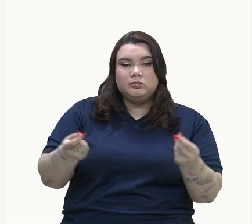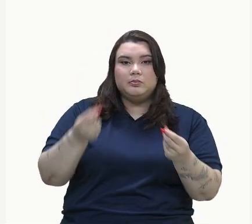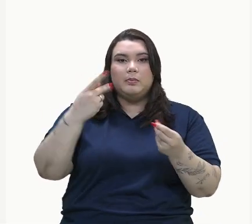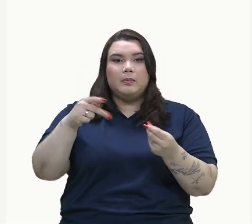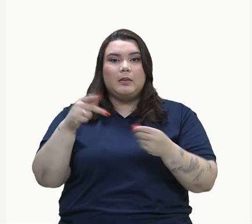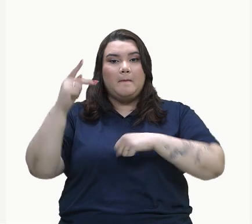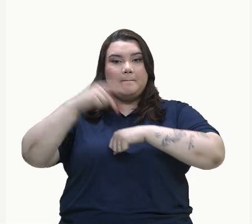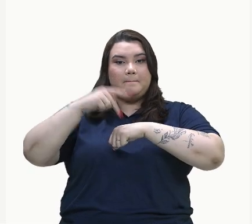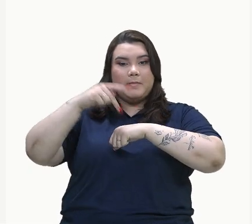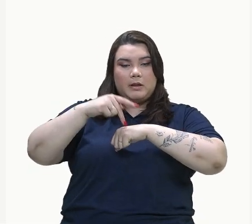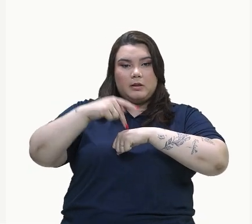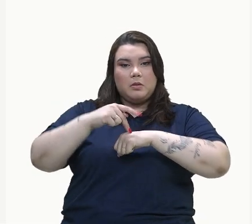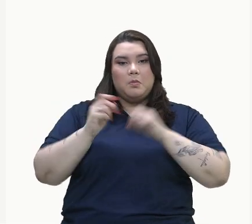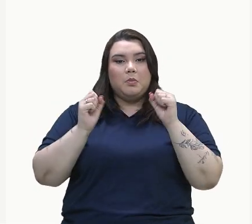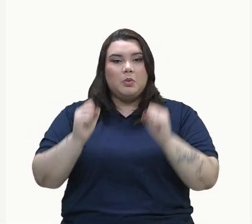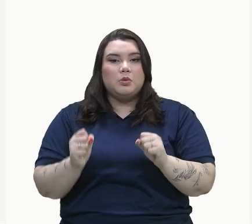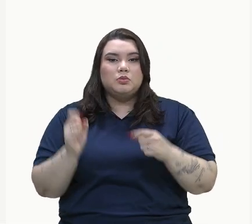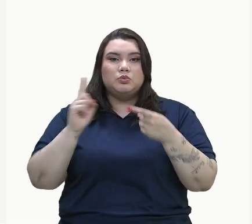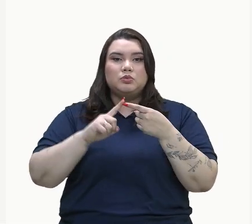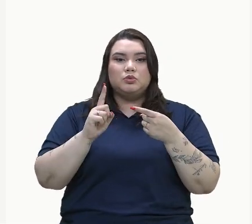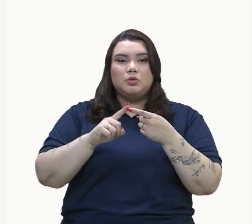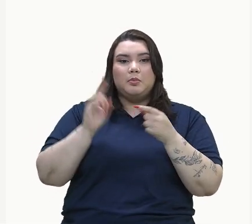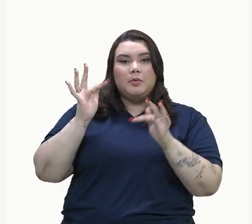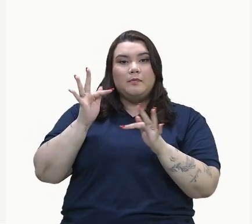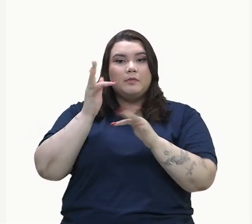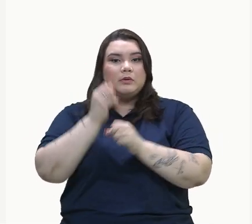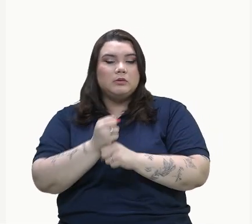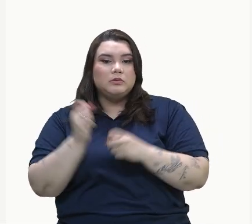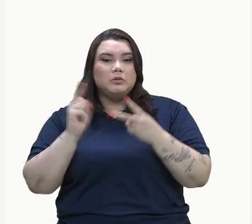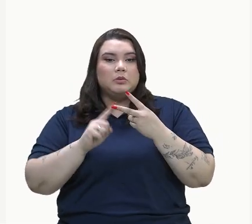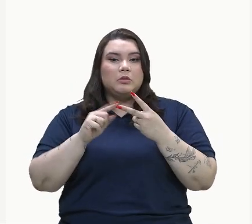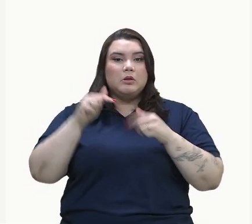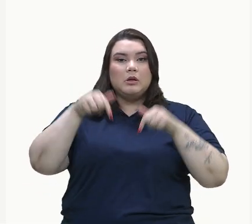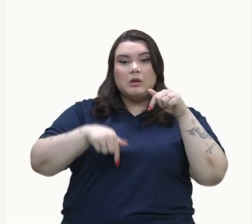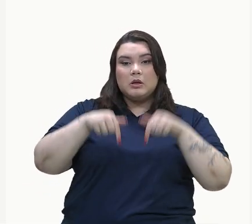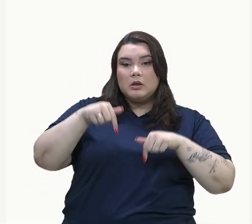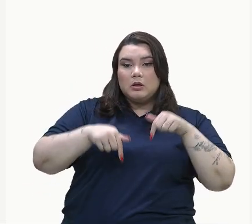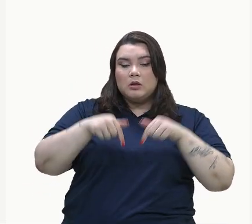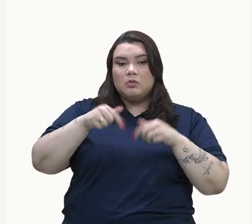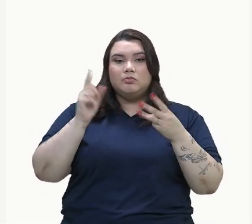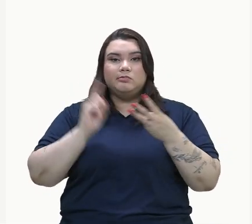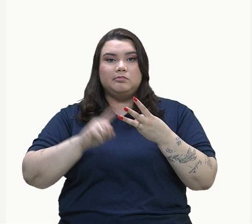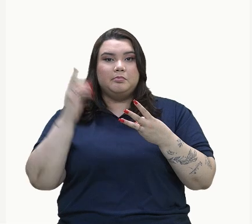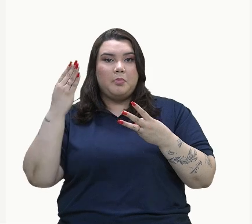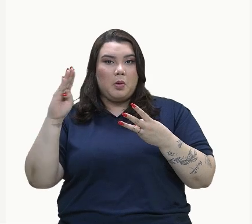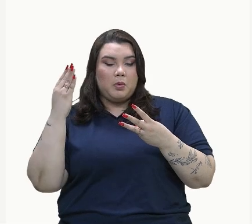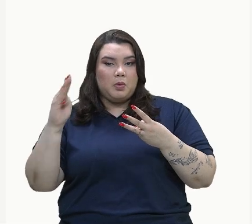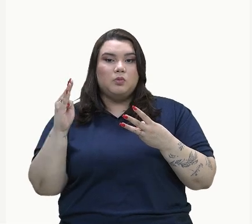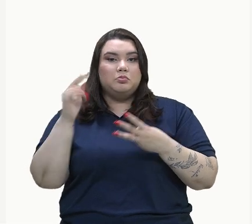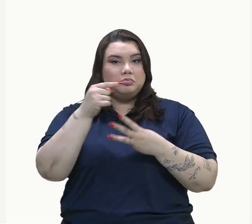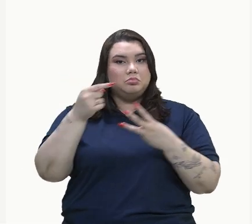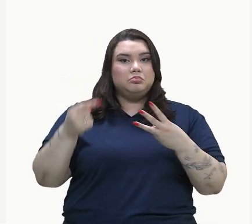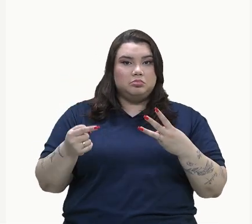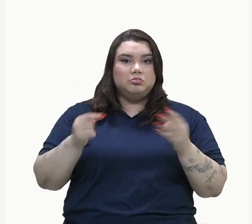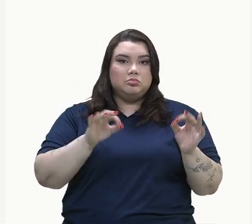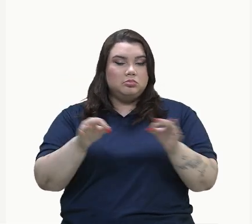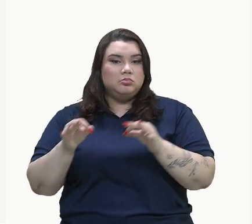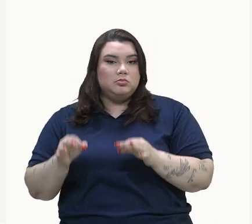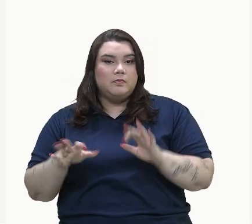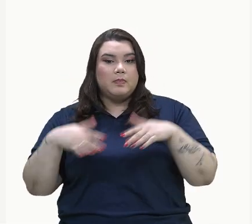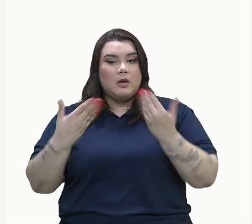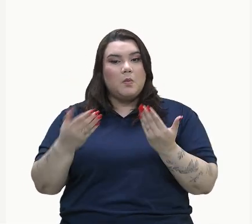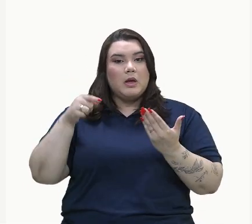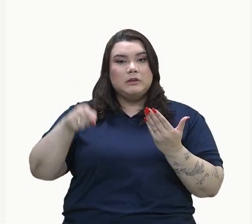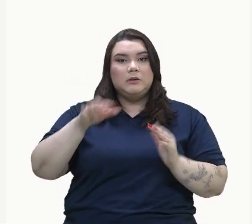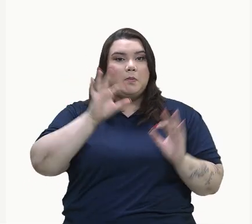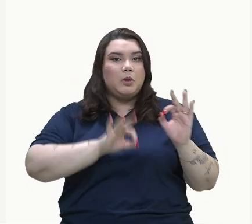E o intemperismo ele pode ser físico, ele pode ser químico, ele pode ser também biológico. E a partir do intemperismo